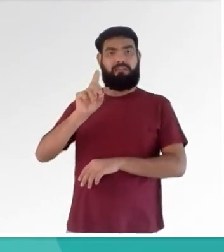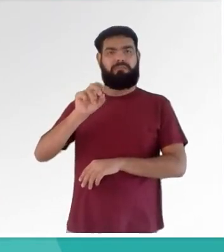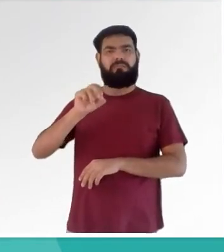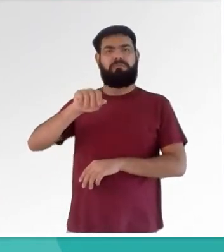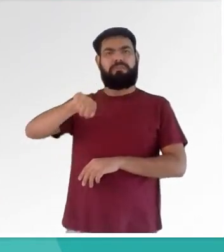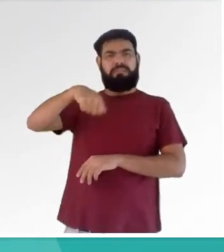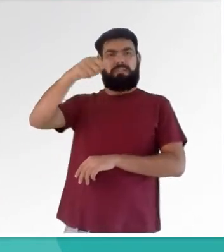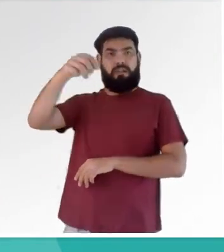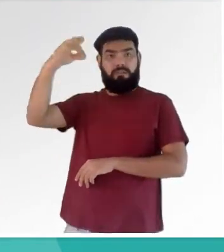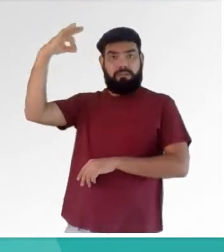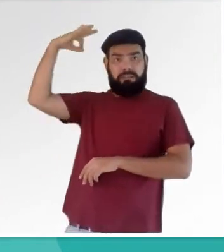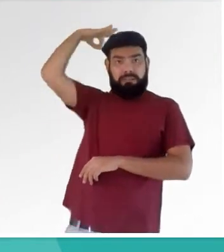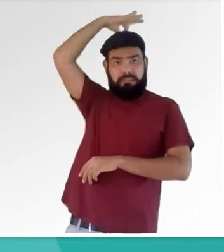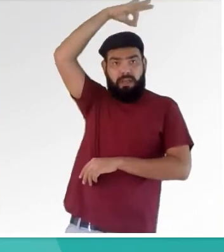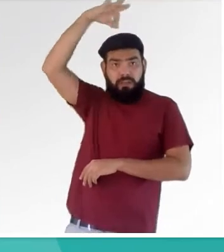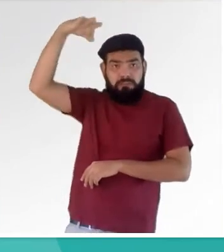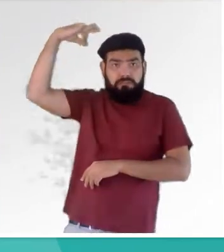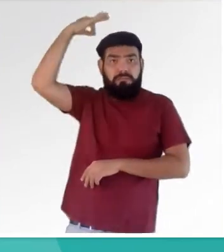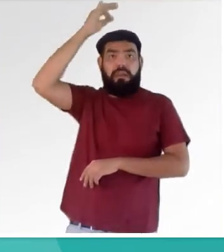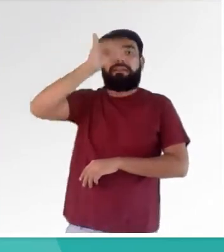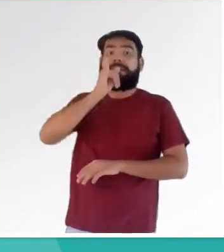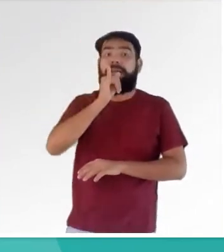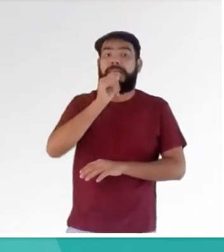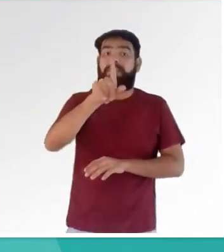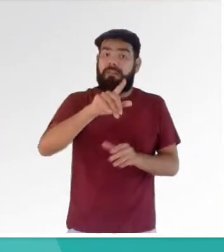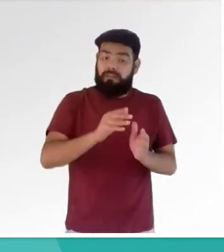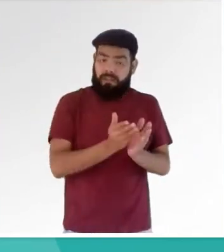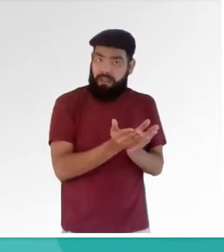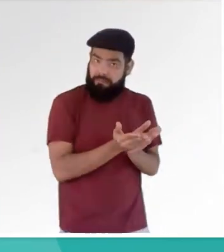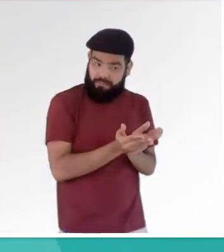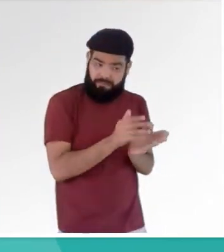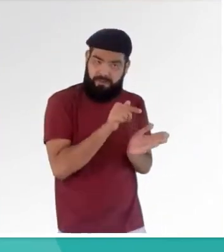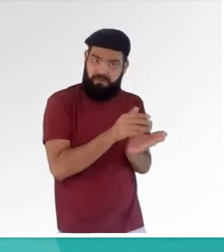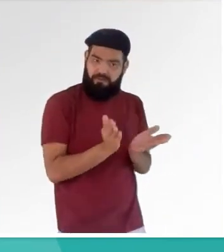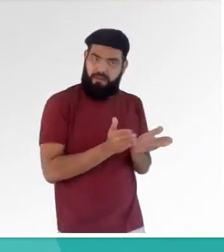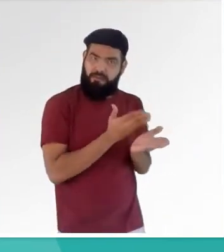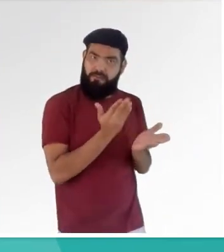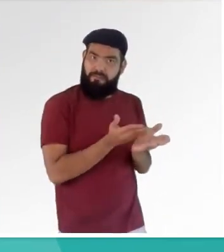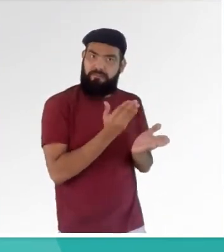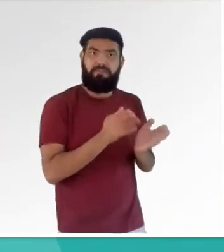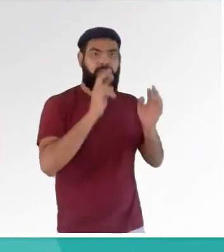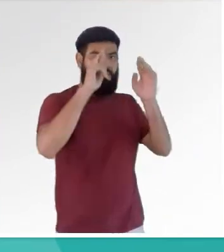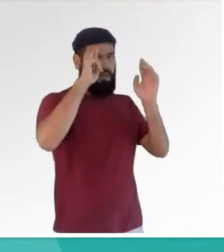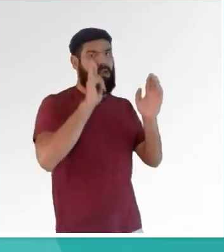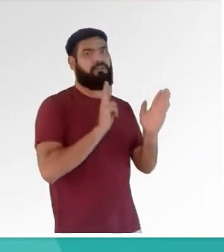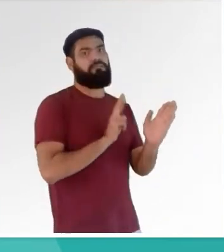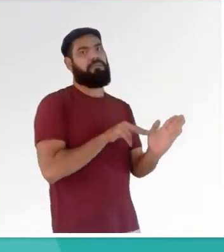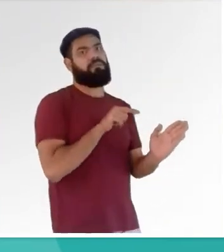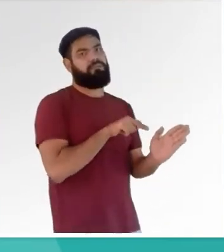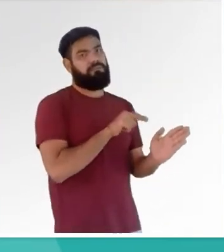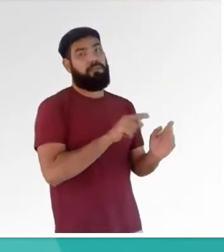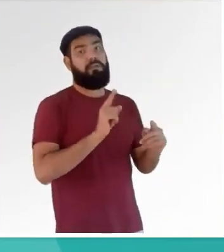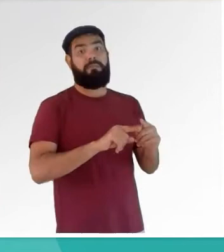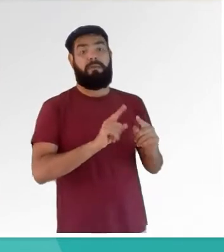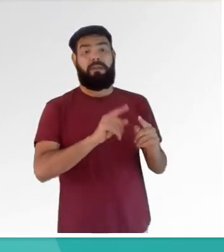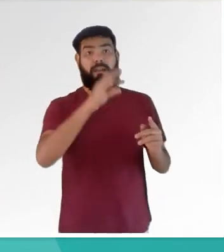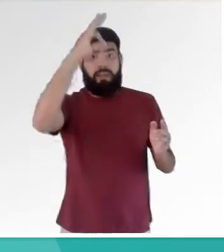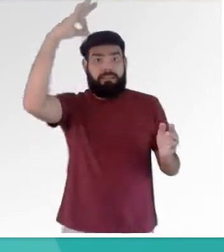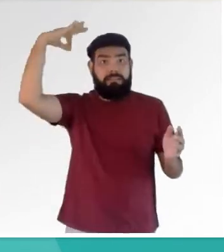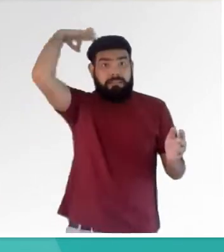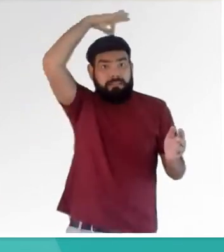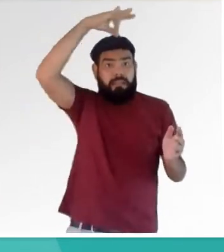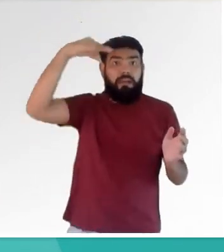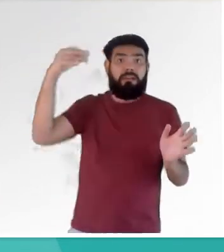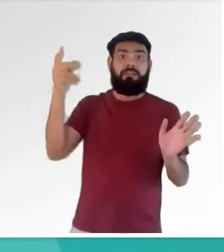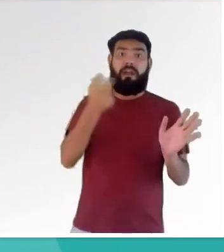você tem uma Bíblia, você tem respeito por aquele documento, né? Por aquele livro. Porque ele é sagrado, é a Bíblia, é a palavra de Deus. Não é